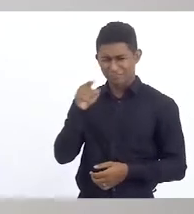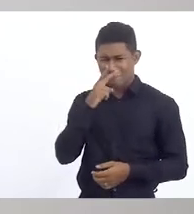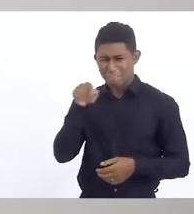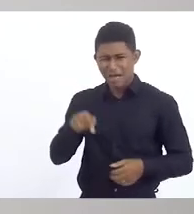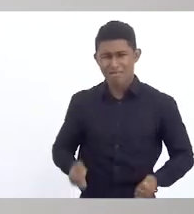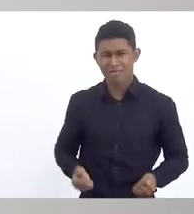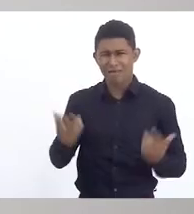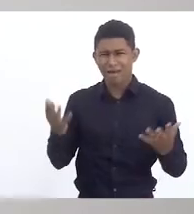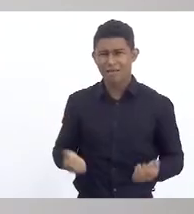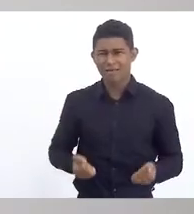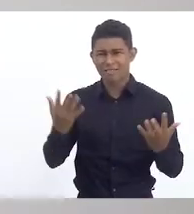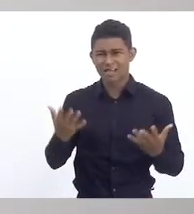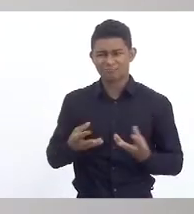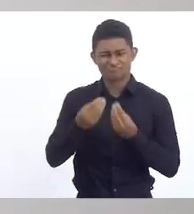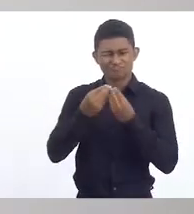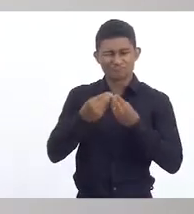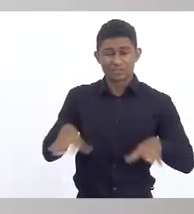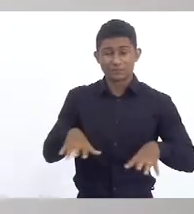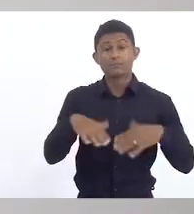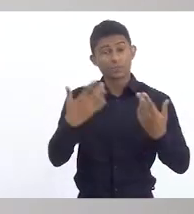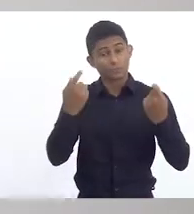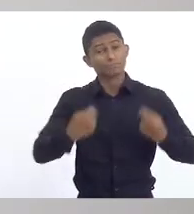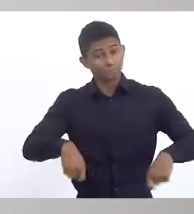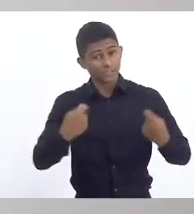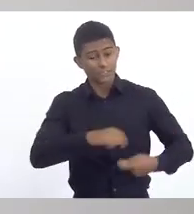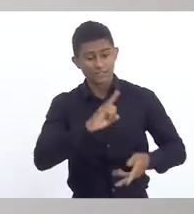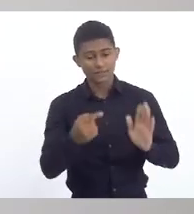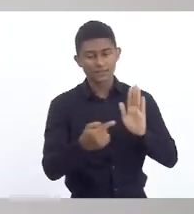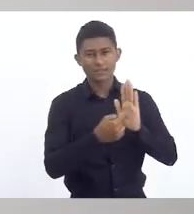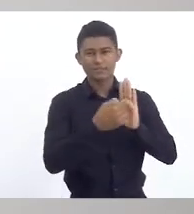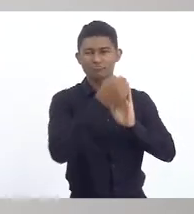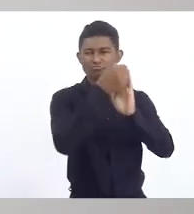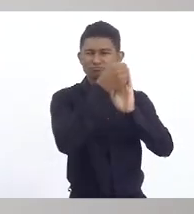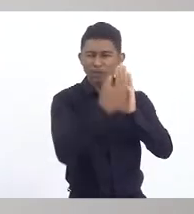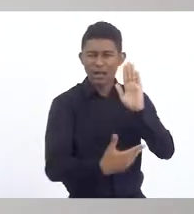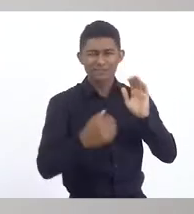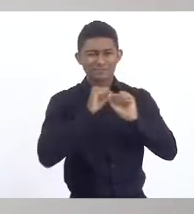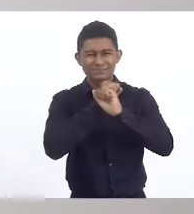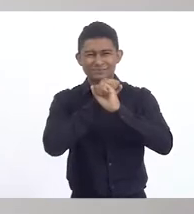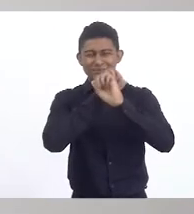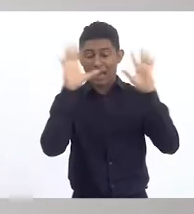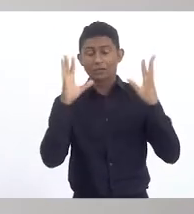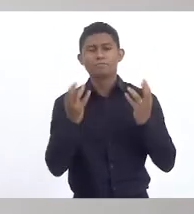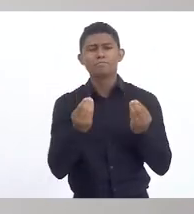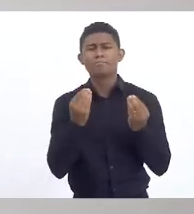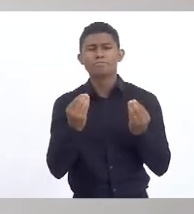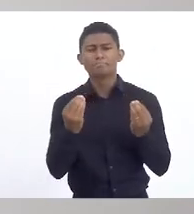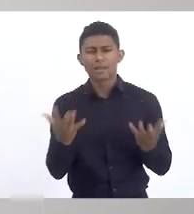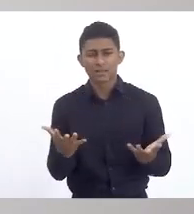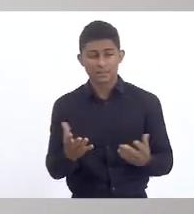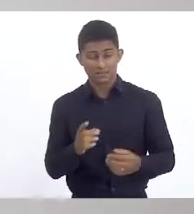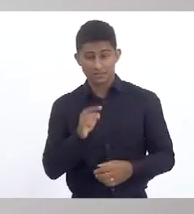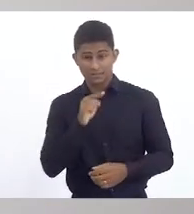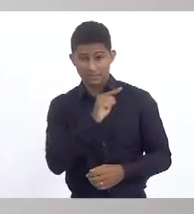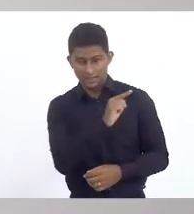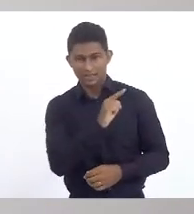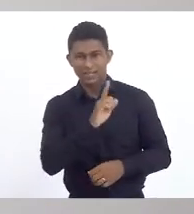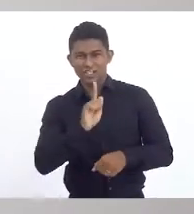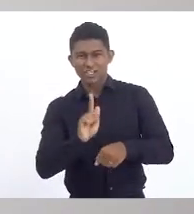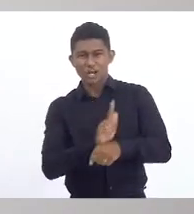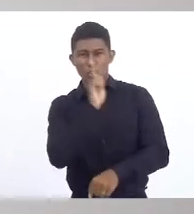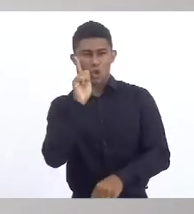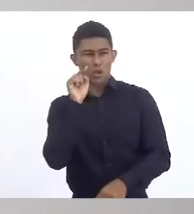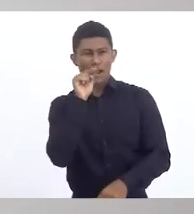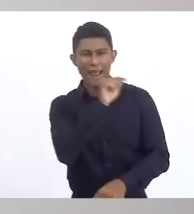mais claro isso para exatamente, né, o gestor, né, que estiver à frente disso,